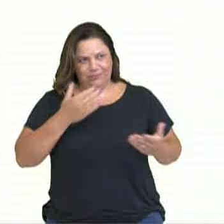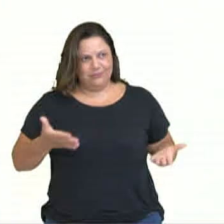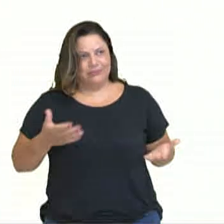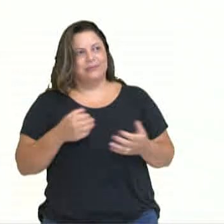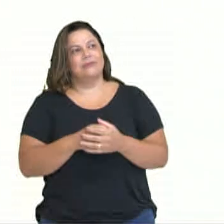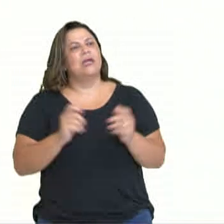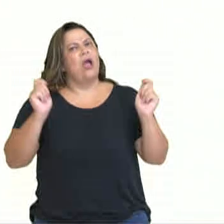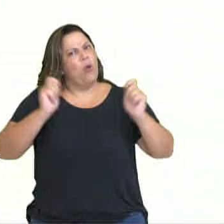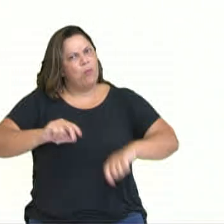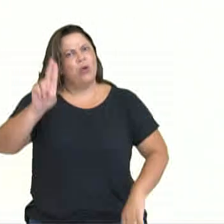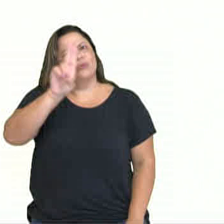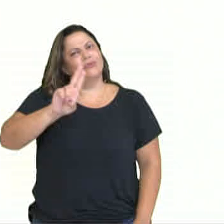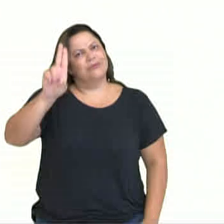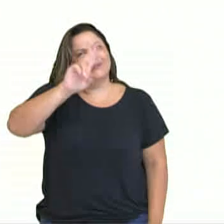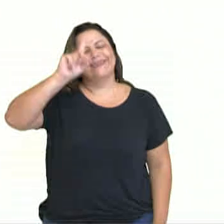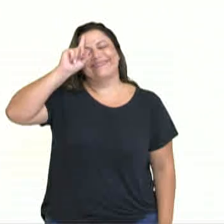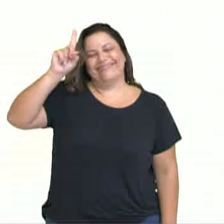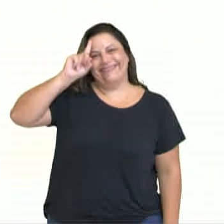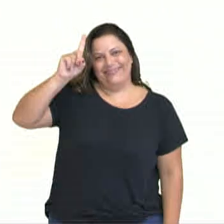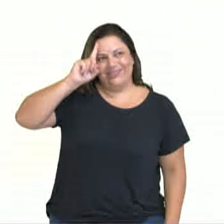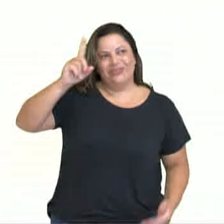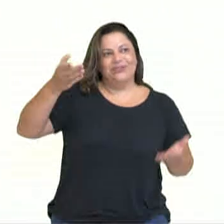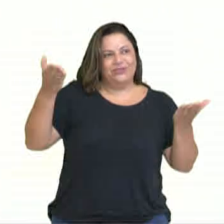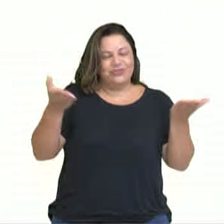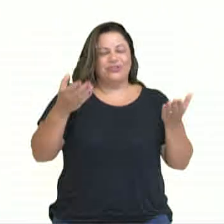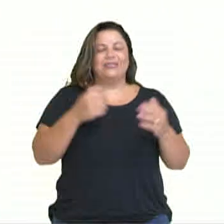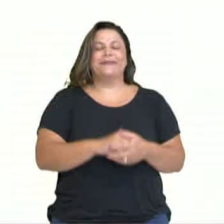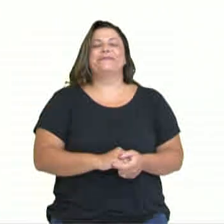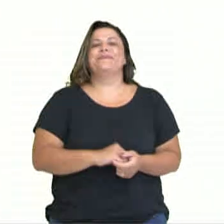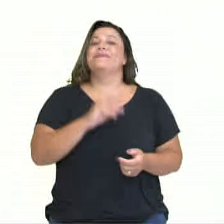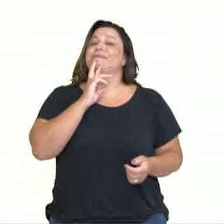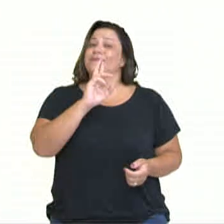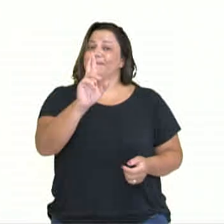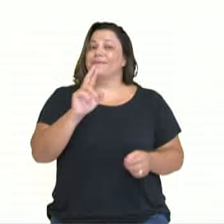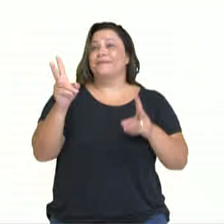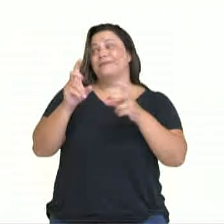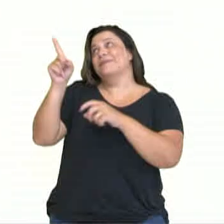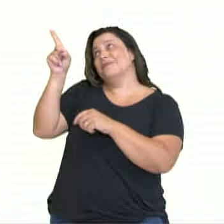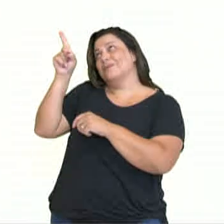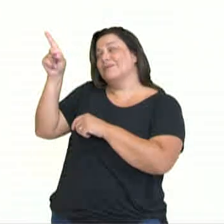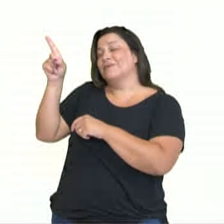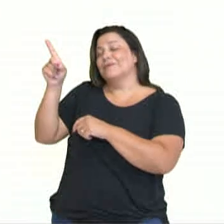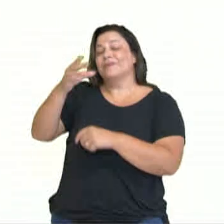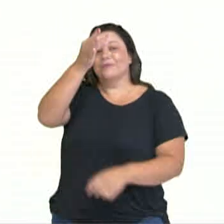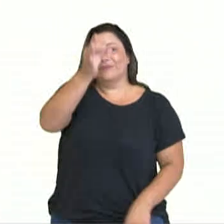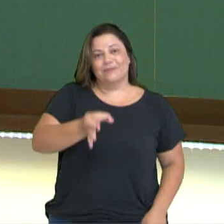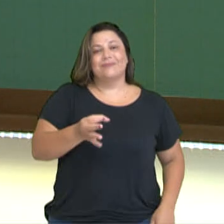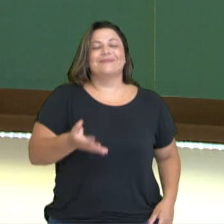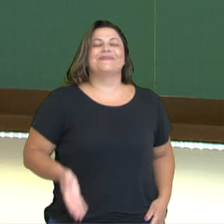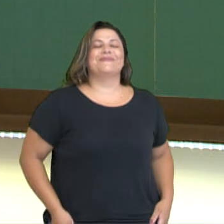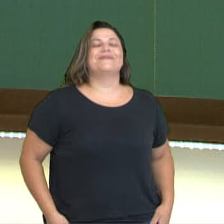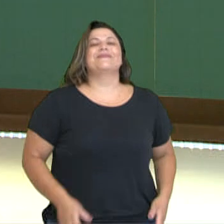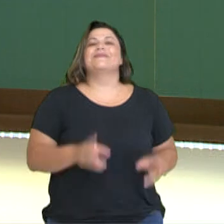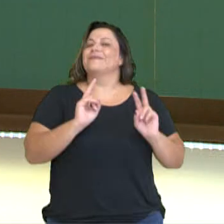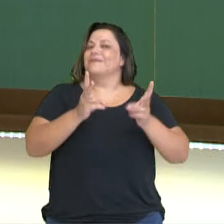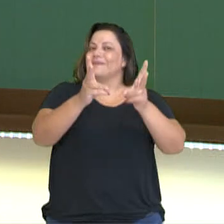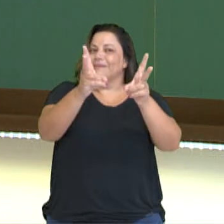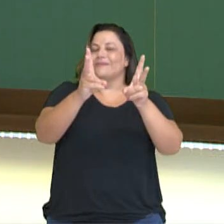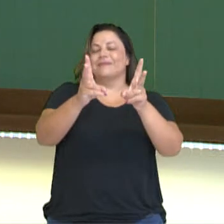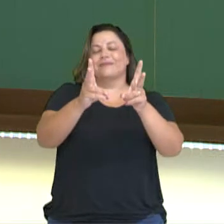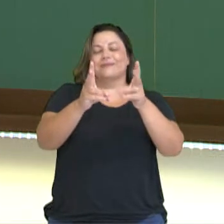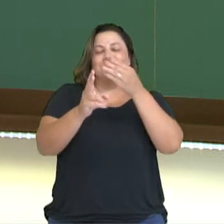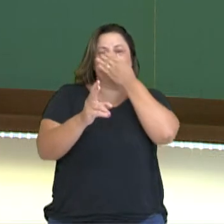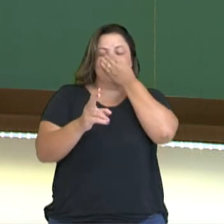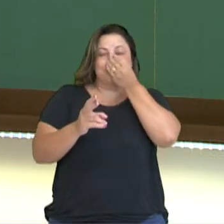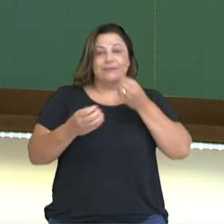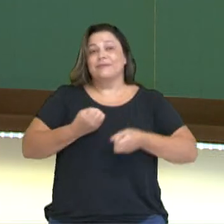no nosso dia a dia, né? Tá aqui, ó. Ok? Espero que vocês tenham acertado. Vamos adiante, mais um